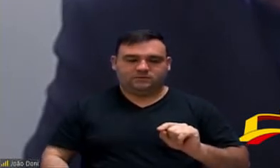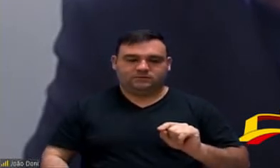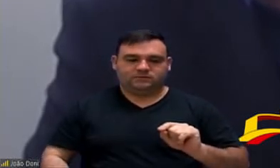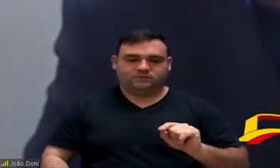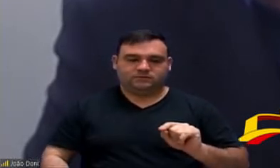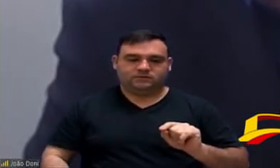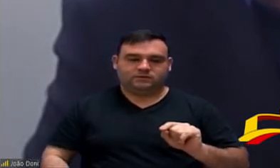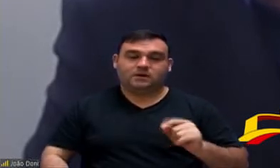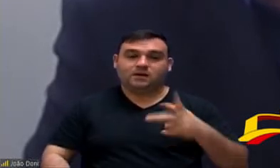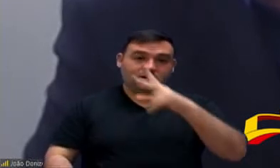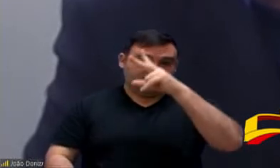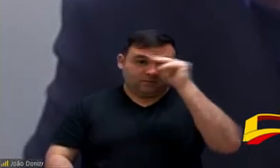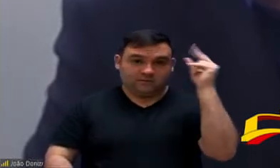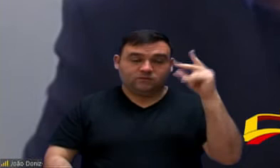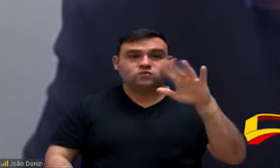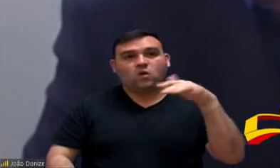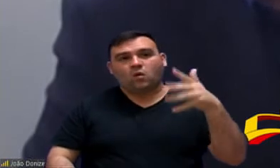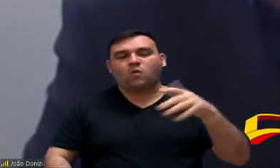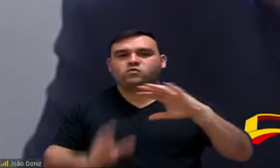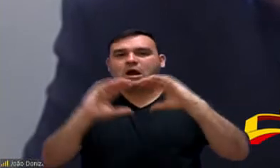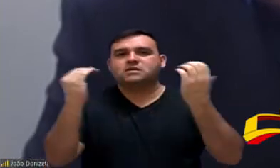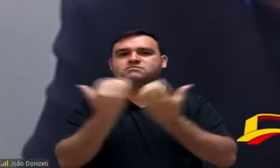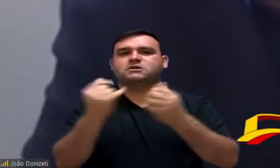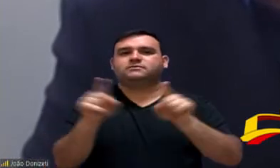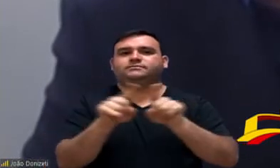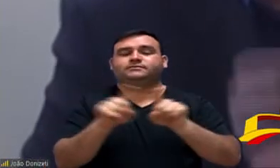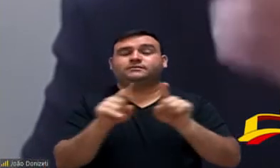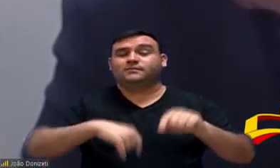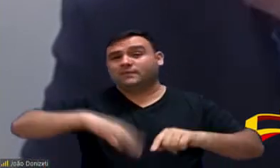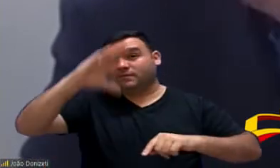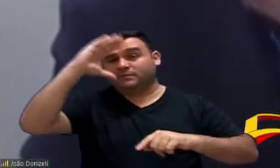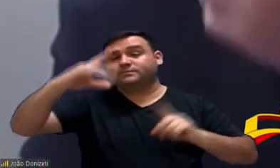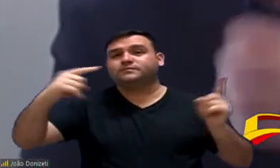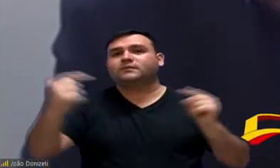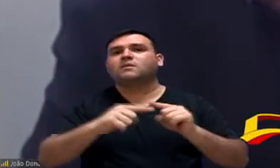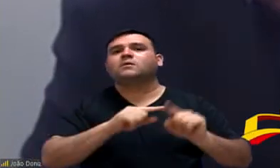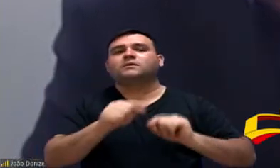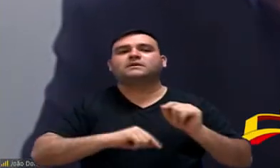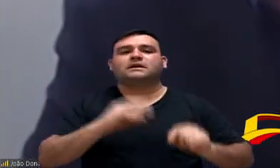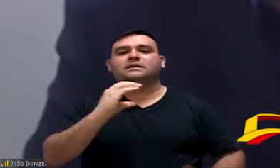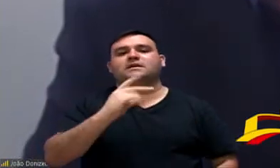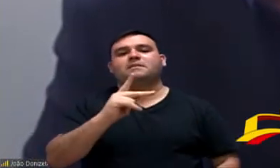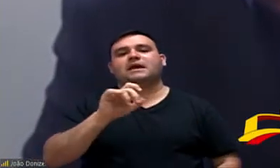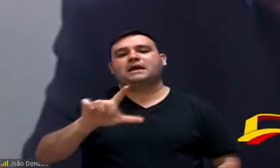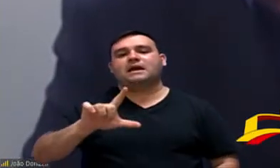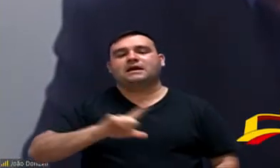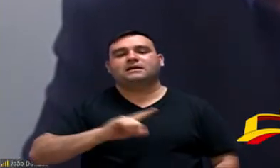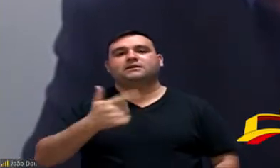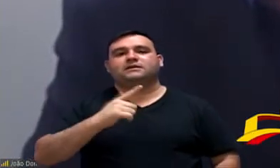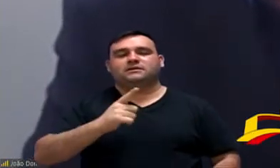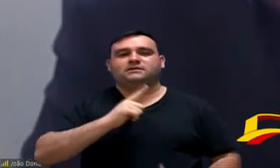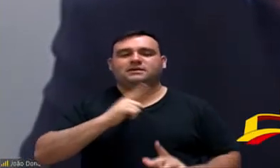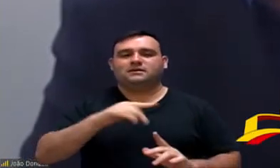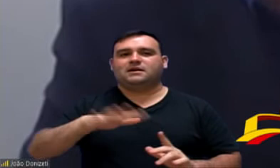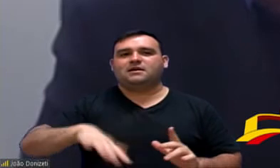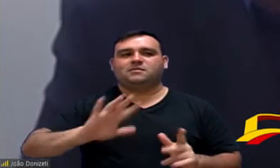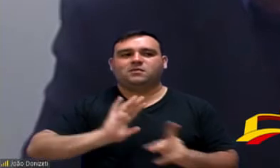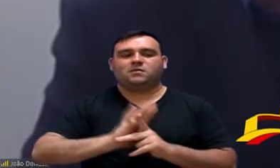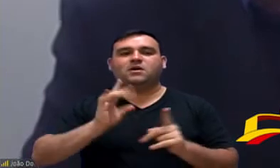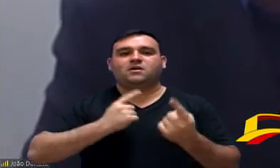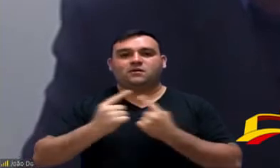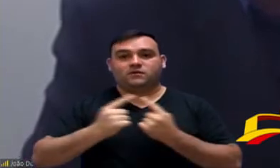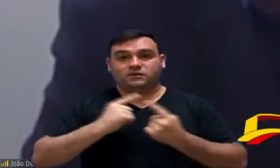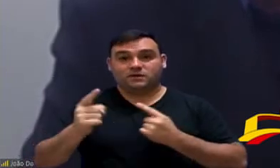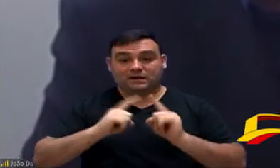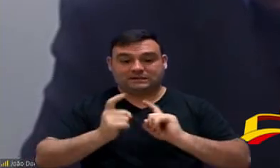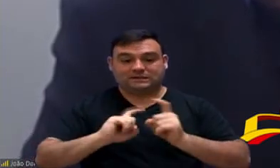ao Executivo Legislativo, principalmente com relação a CPLs aí da educação, que nós já tratamos aí no início